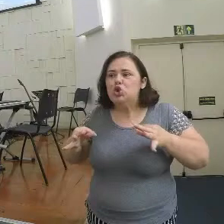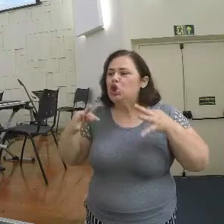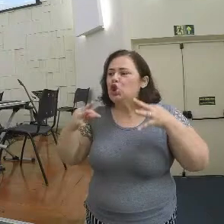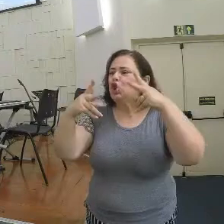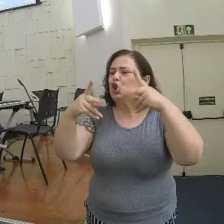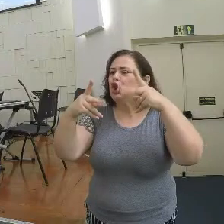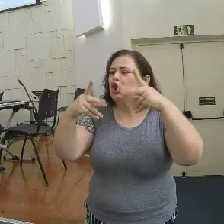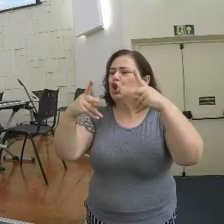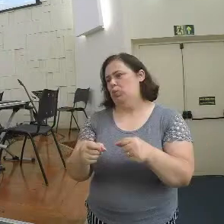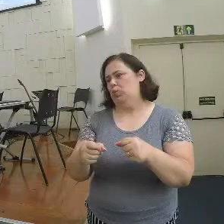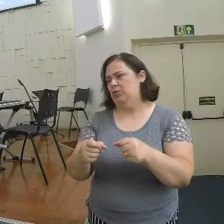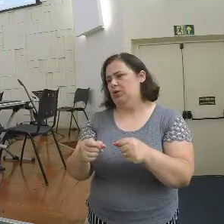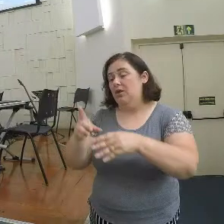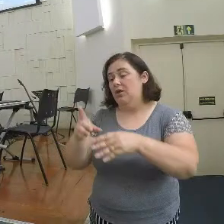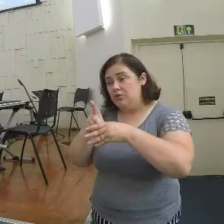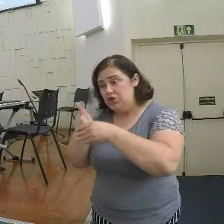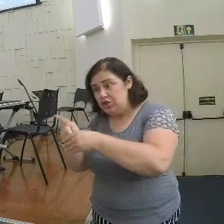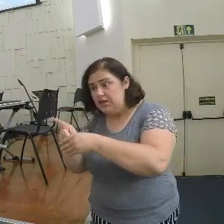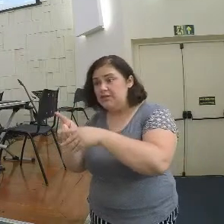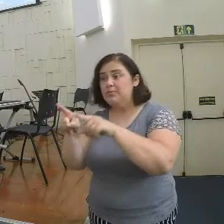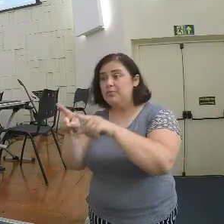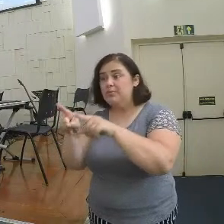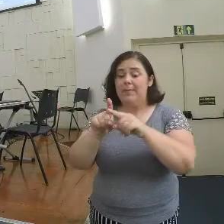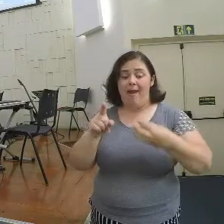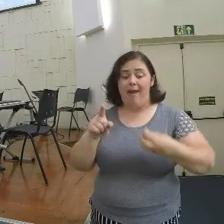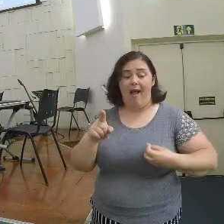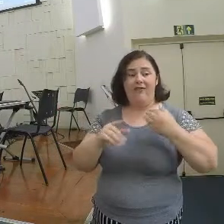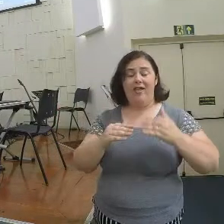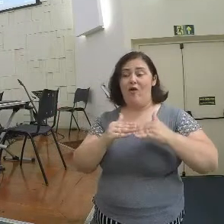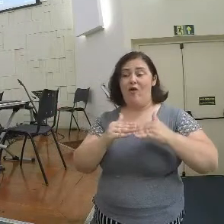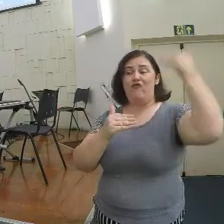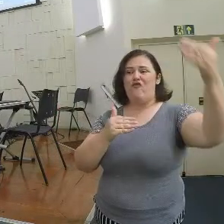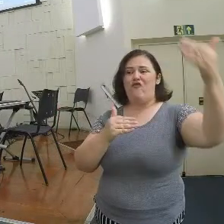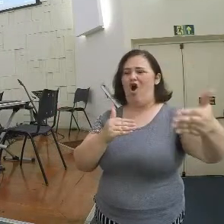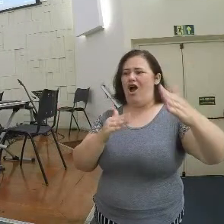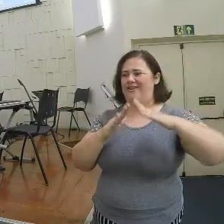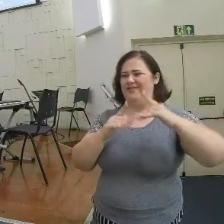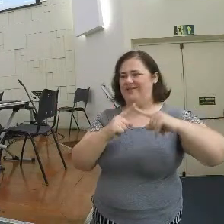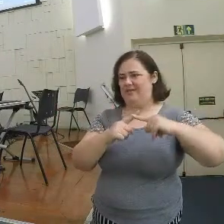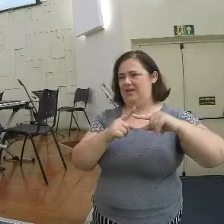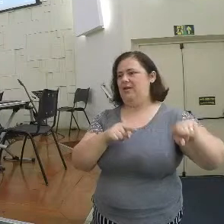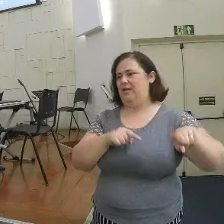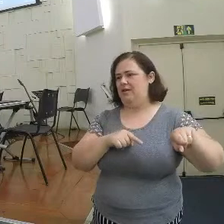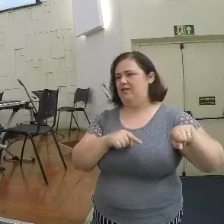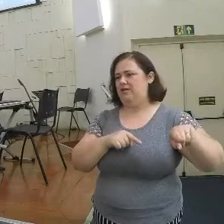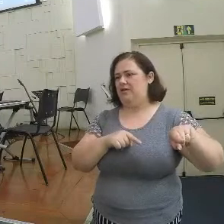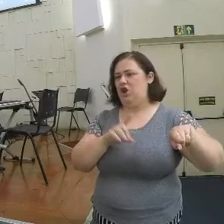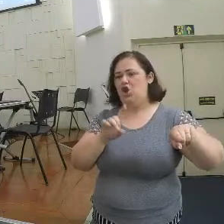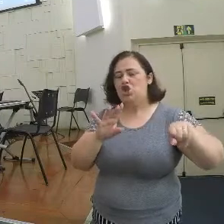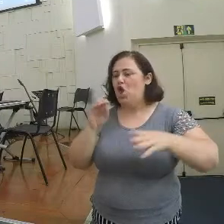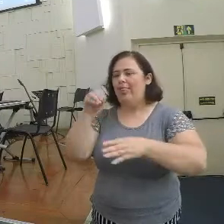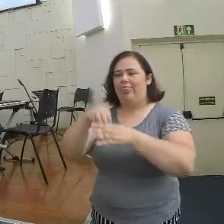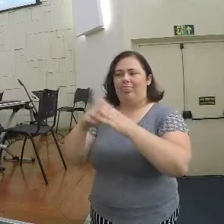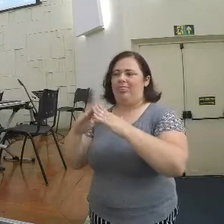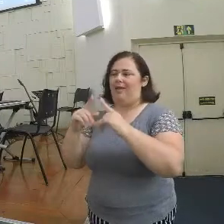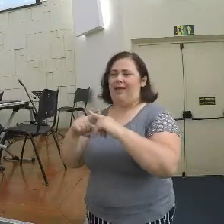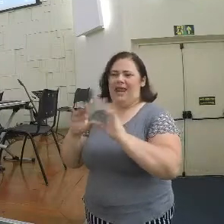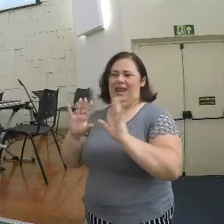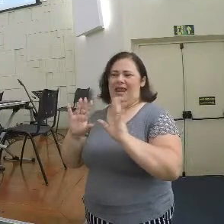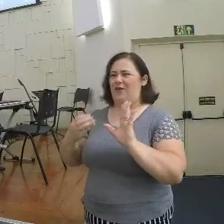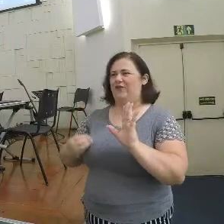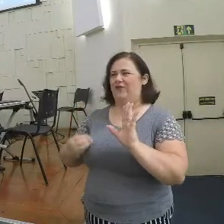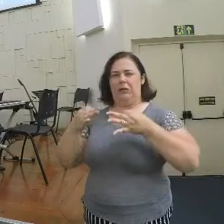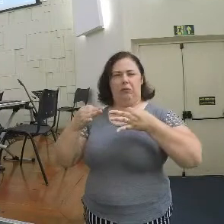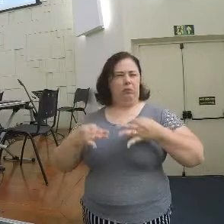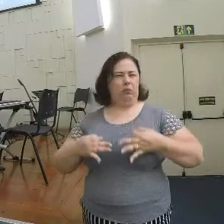sem omitir os dízimos. Mas o Senhor diz: serem dizimistas sem misericórdia, justiça